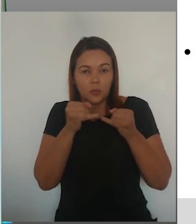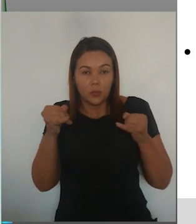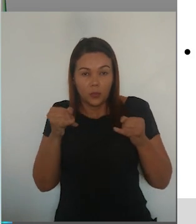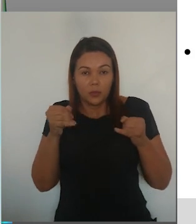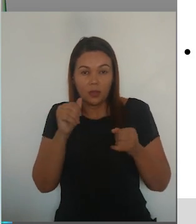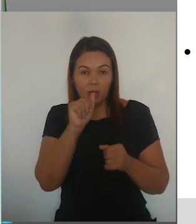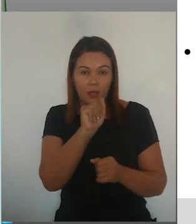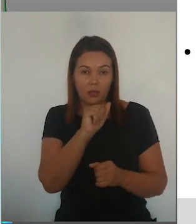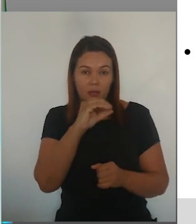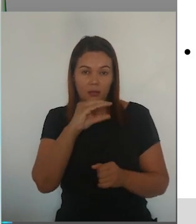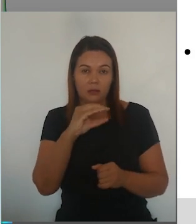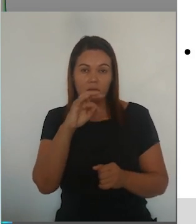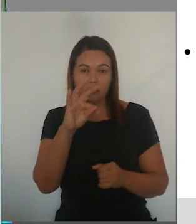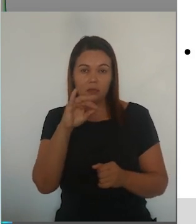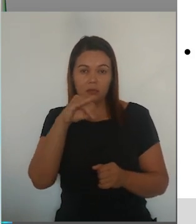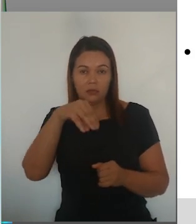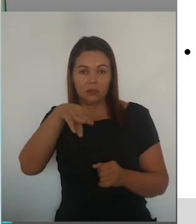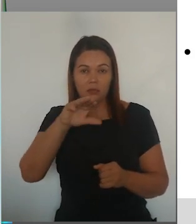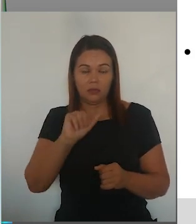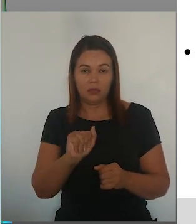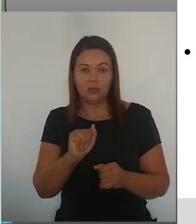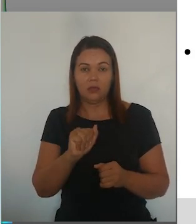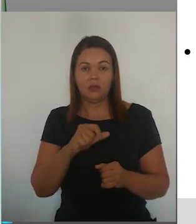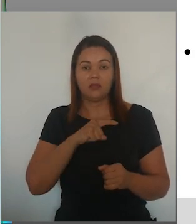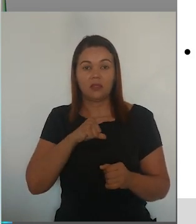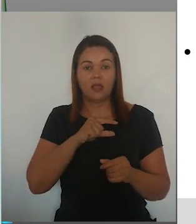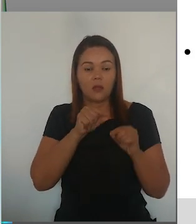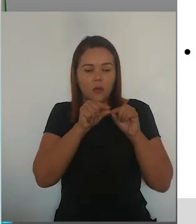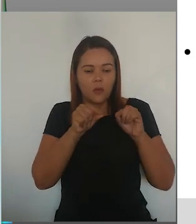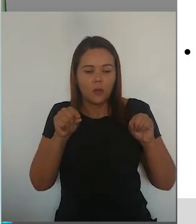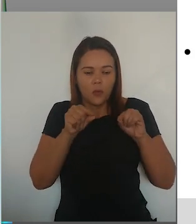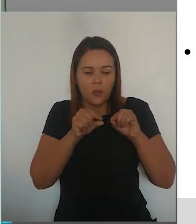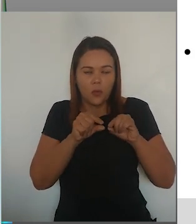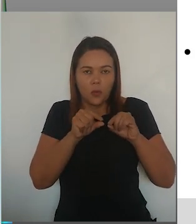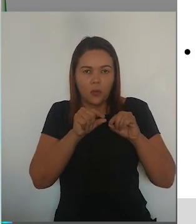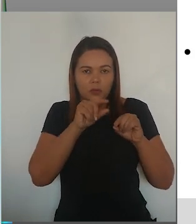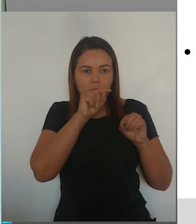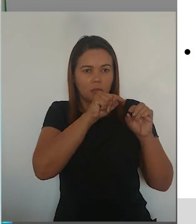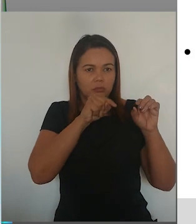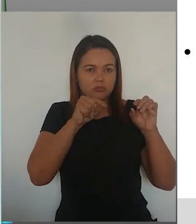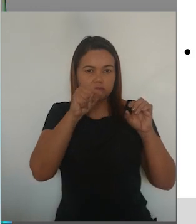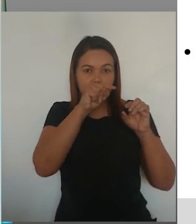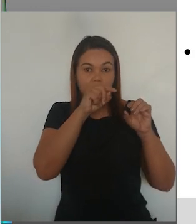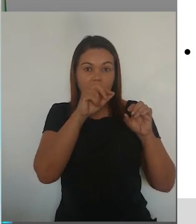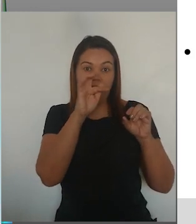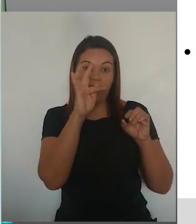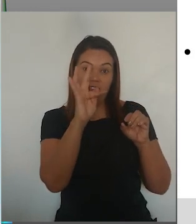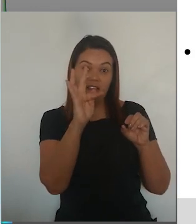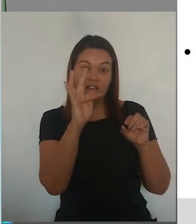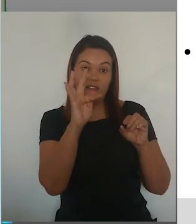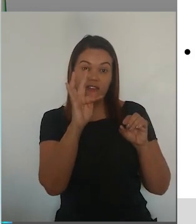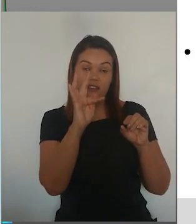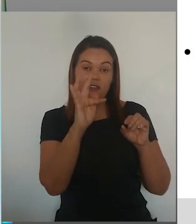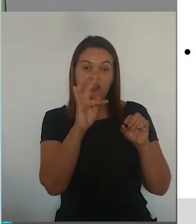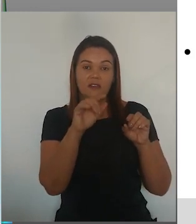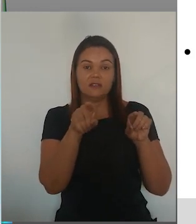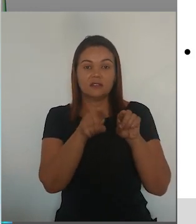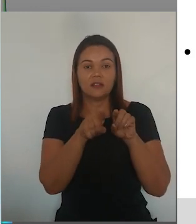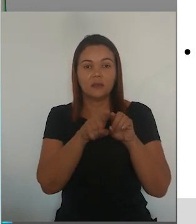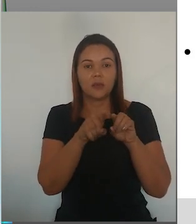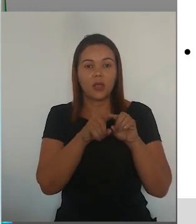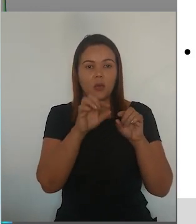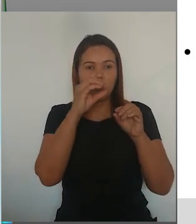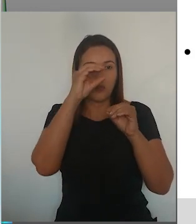No miofilamento fino, a actina é formada por duas cadeias de